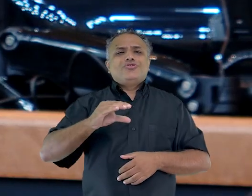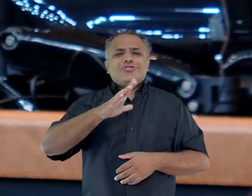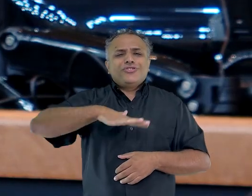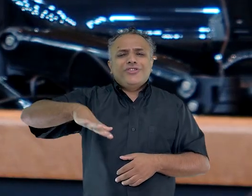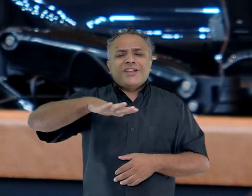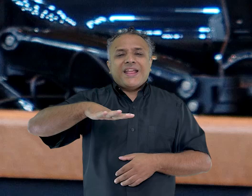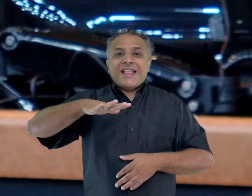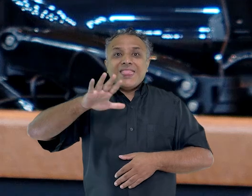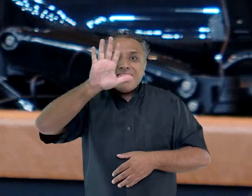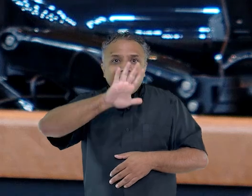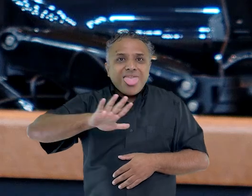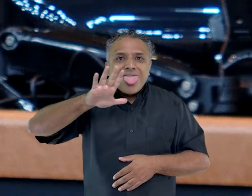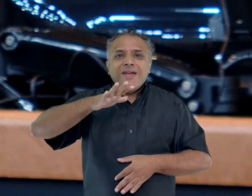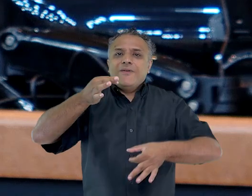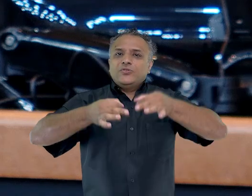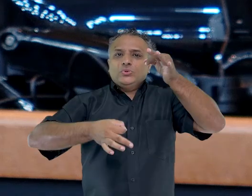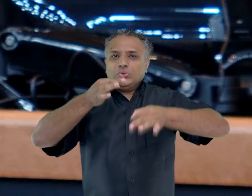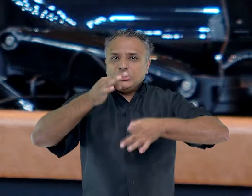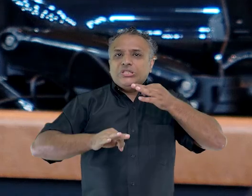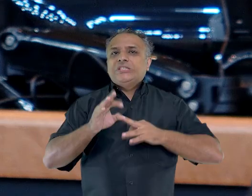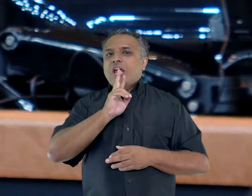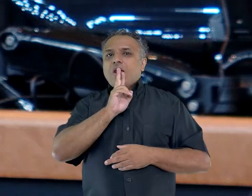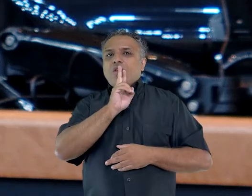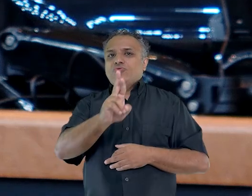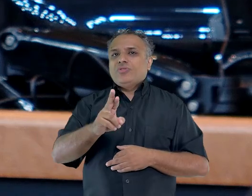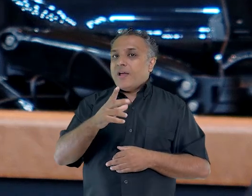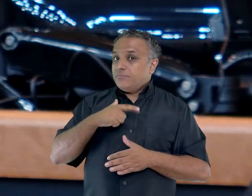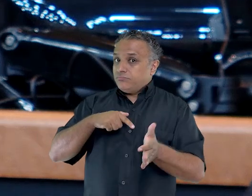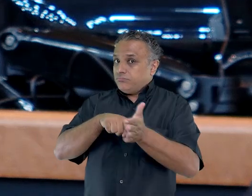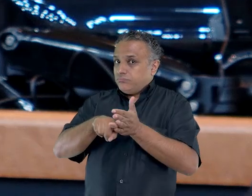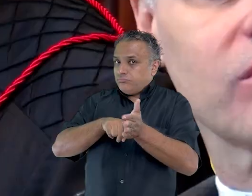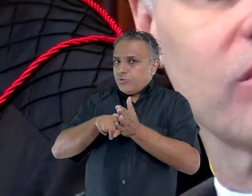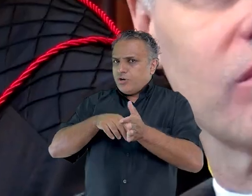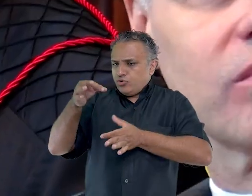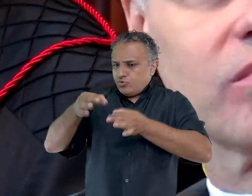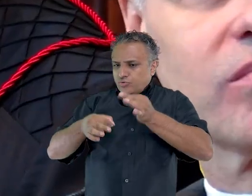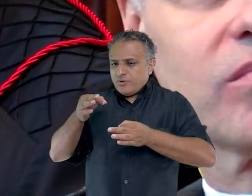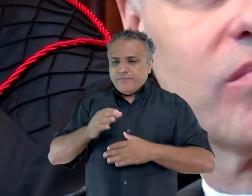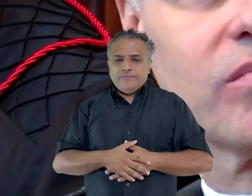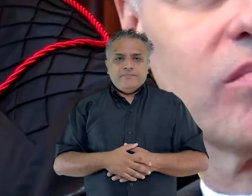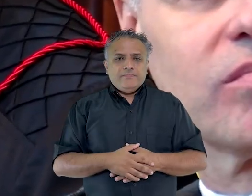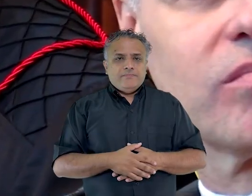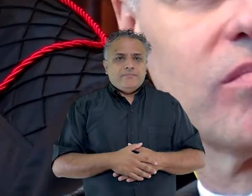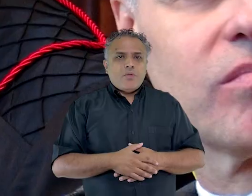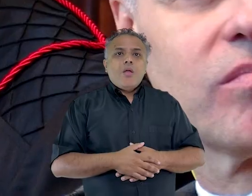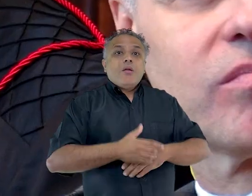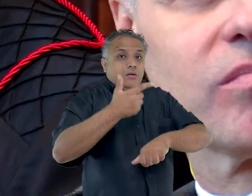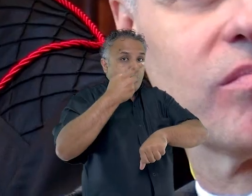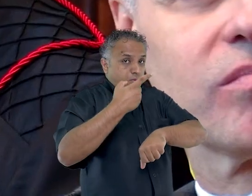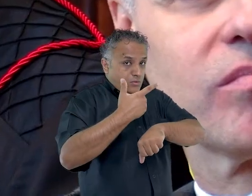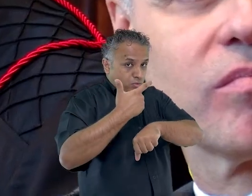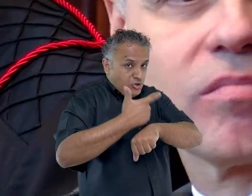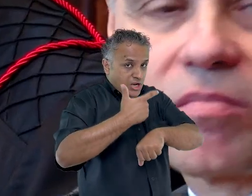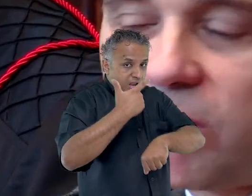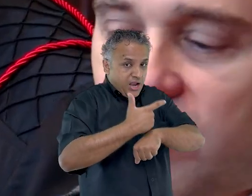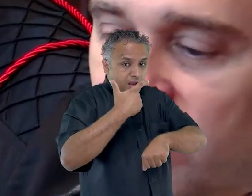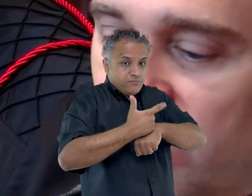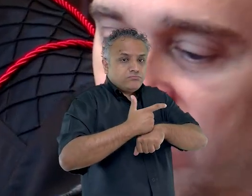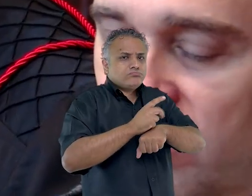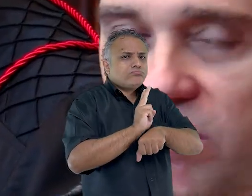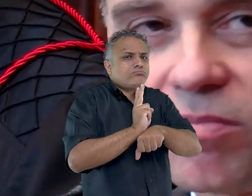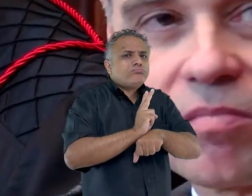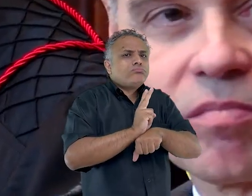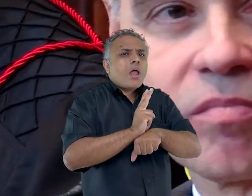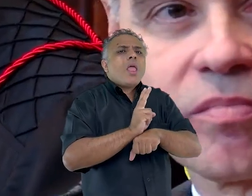Justiça, também resultando em números expressivos de julgamentos. O procurador-chefe da Procuradoria Regional